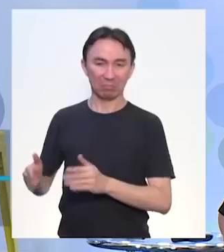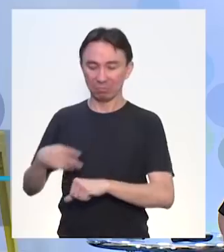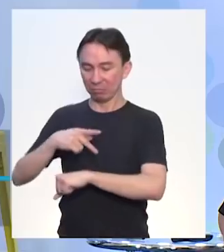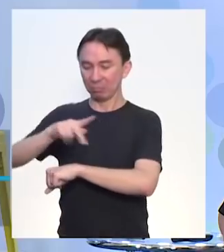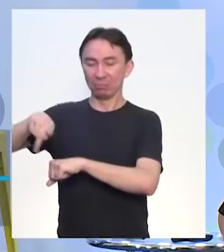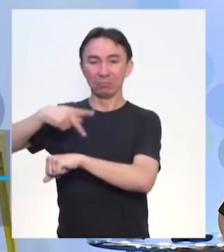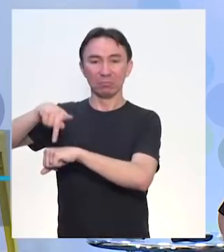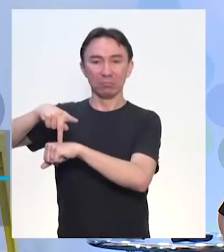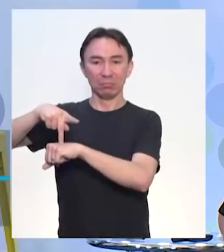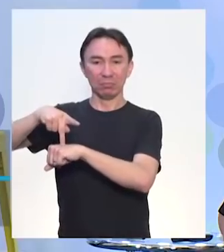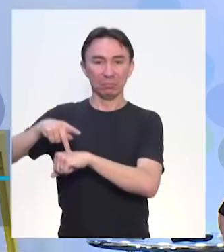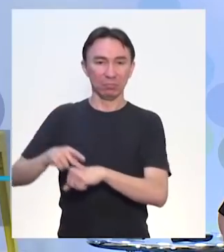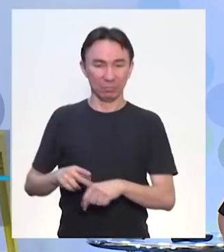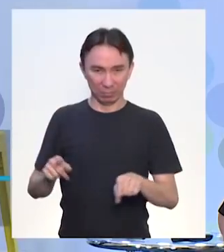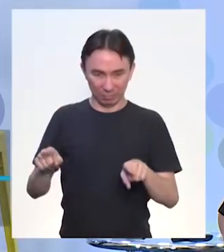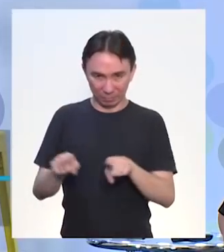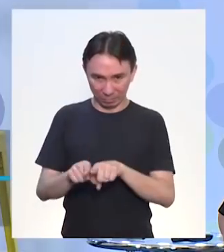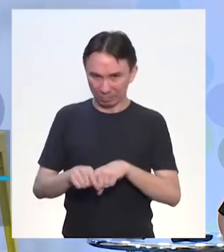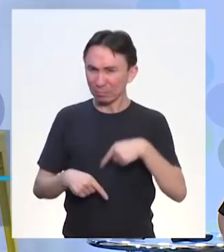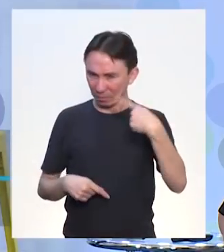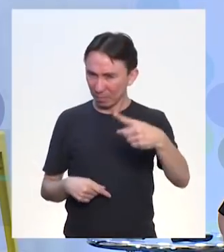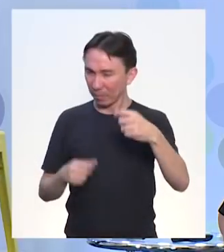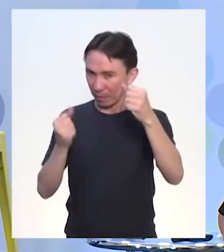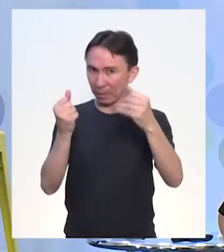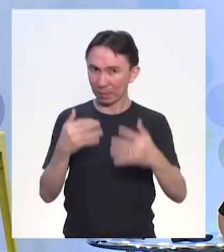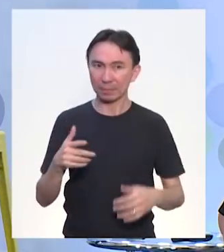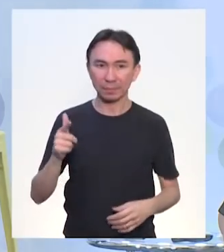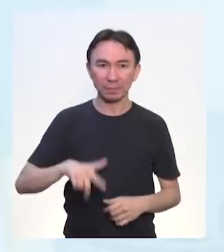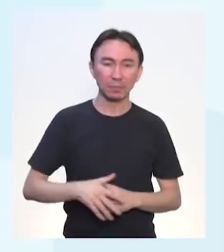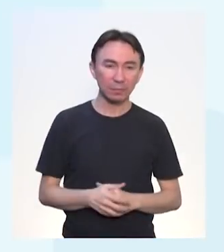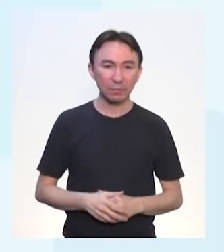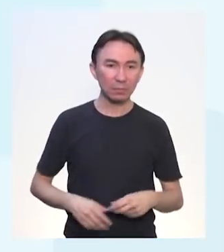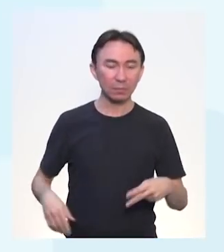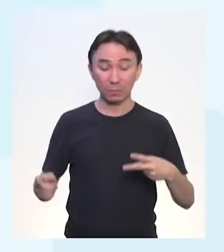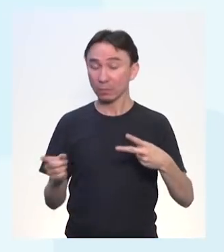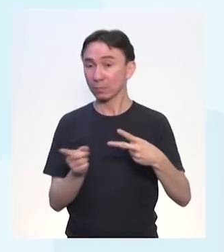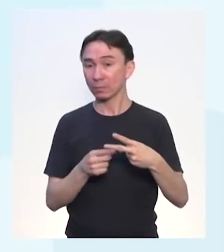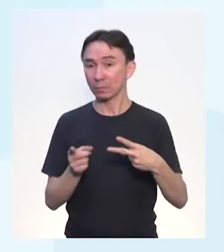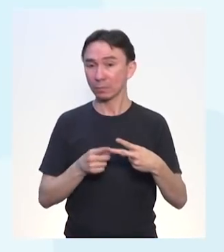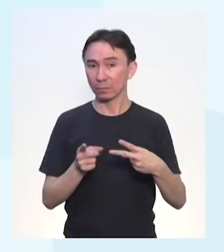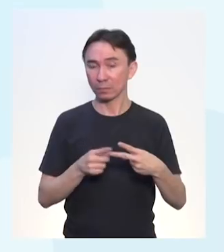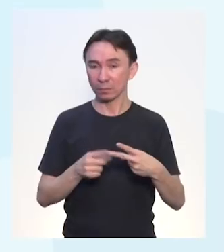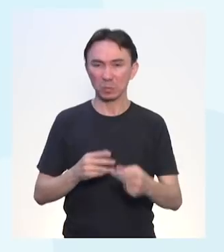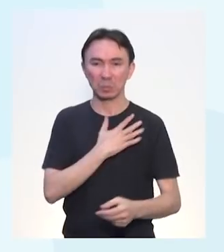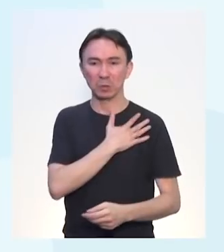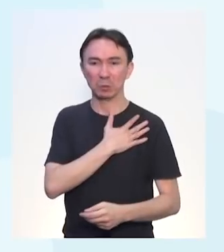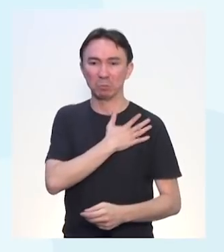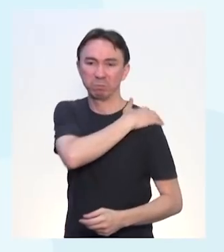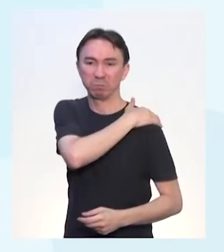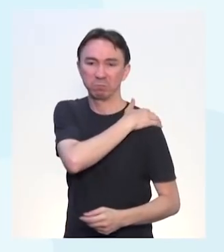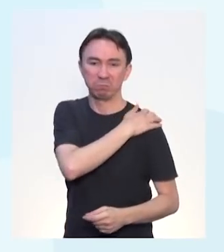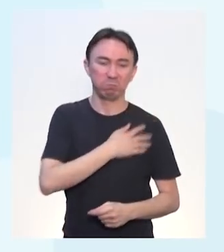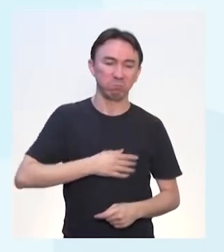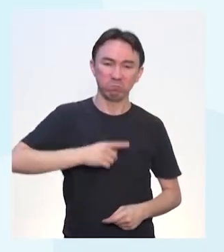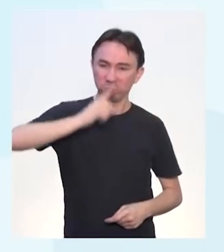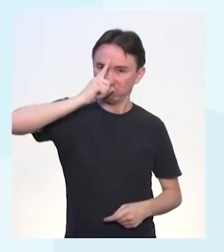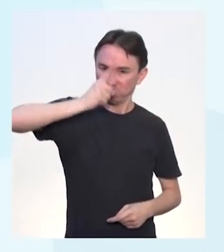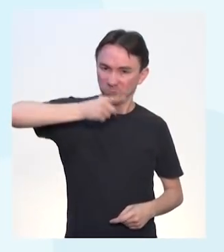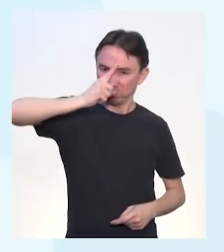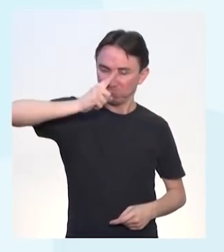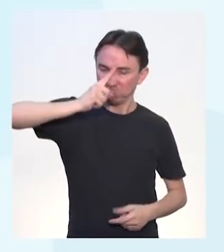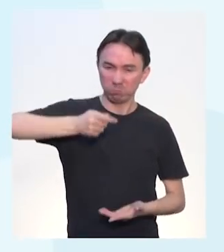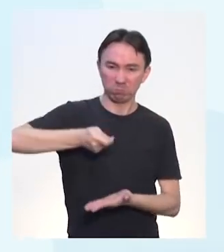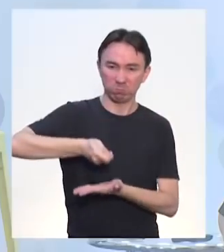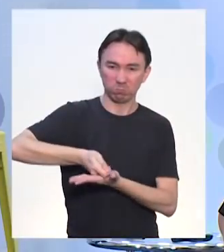dizer depois do Terceiro Reich. O próximo, ditatorial, né? O aluno do terceiro ano